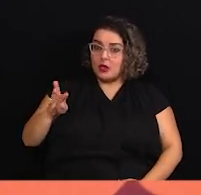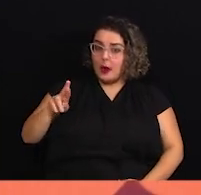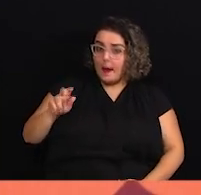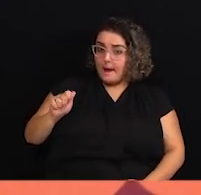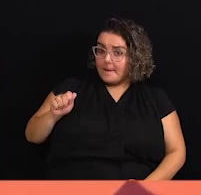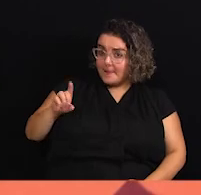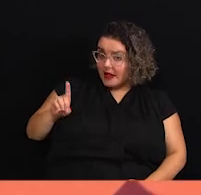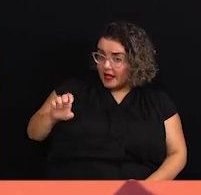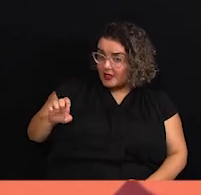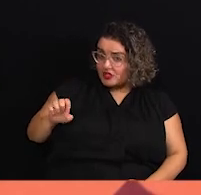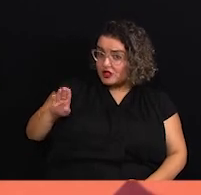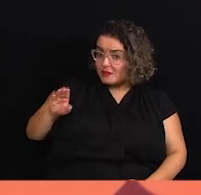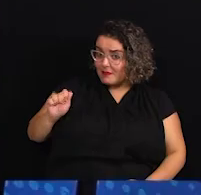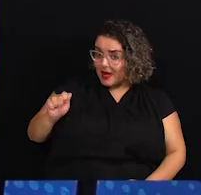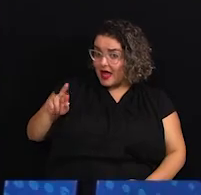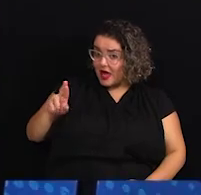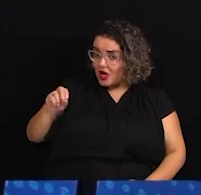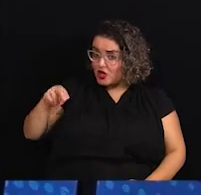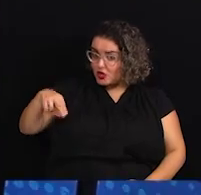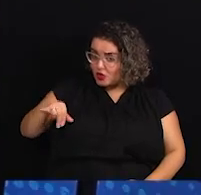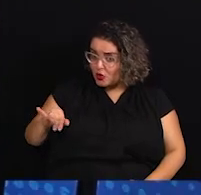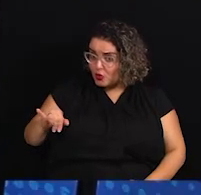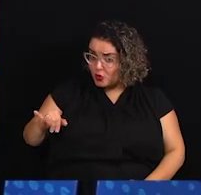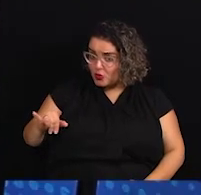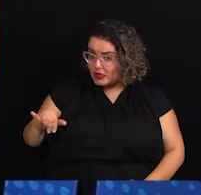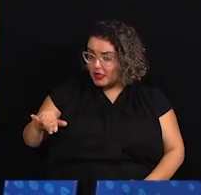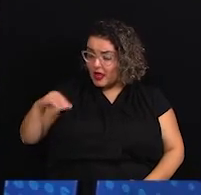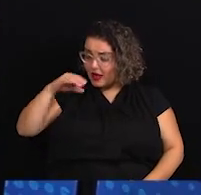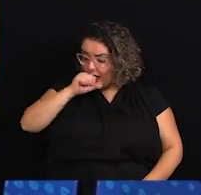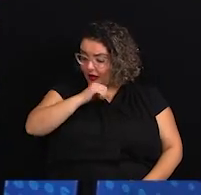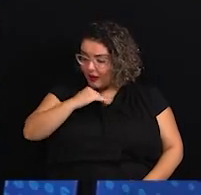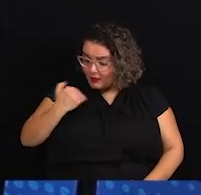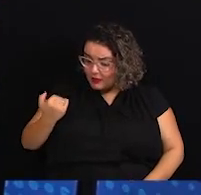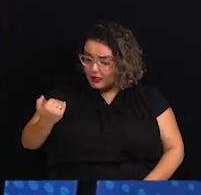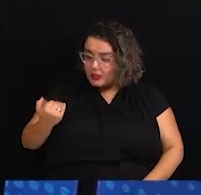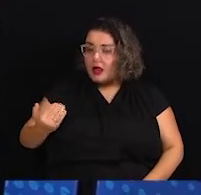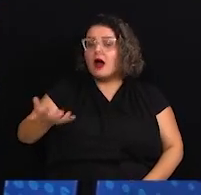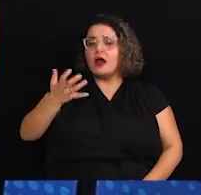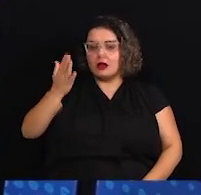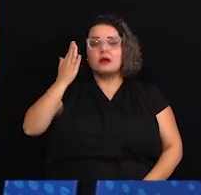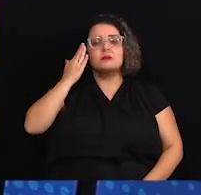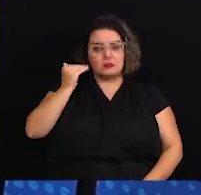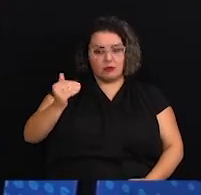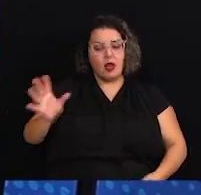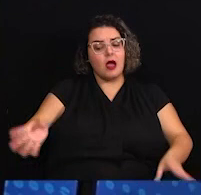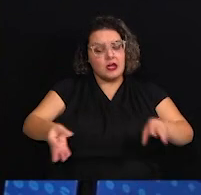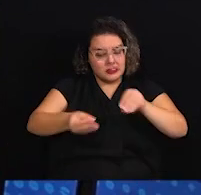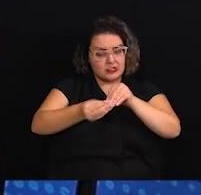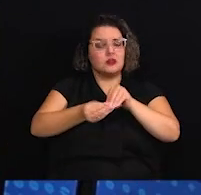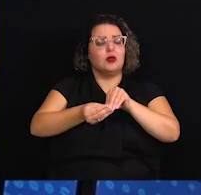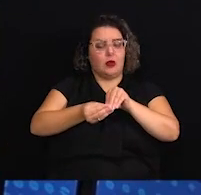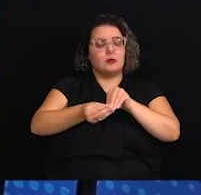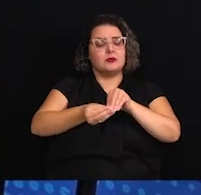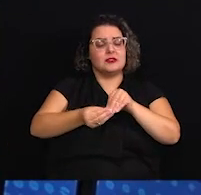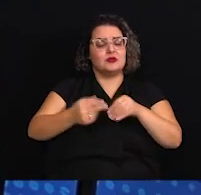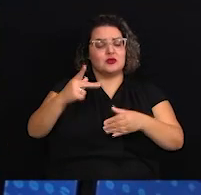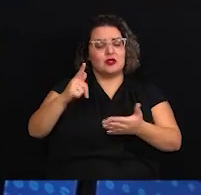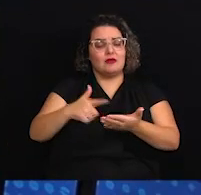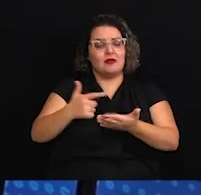isso? Isso. Então conta pra gente, nós queremos saber a sinopse do seu livro.